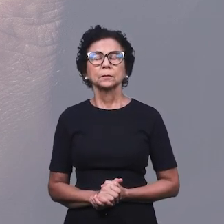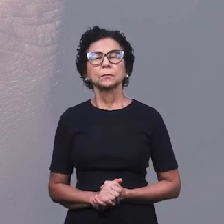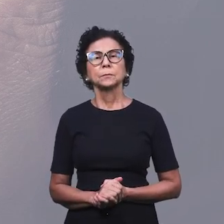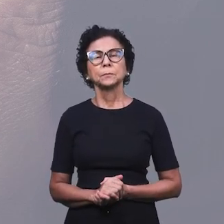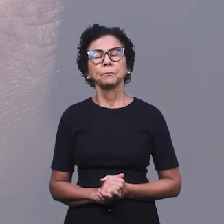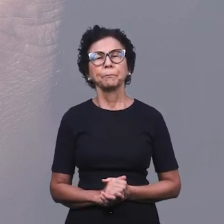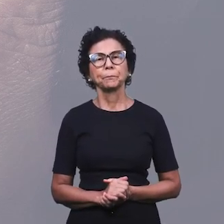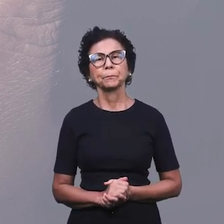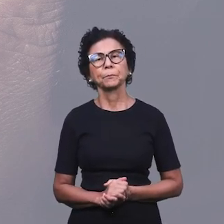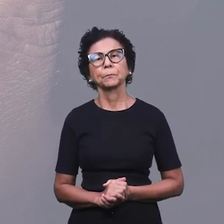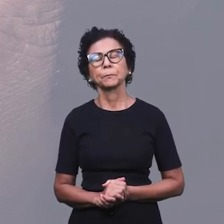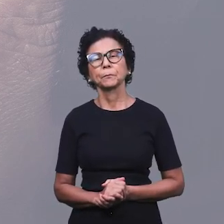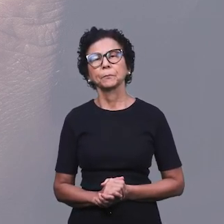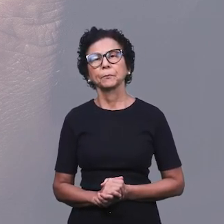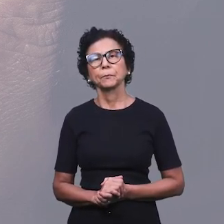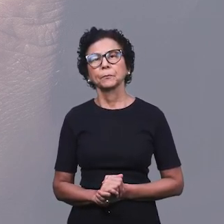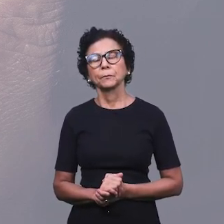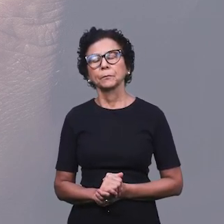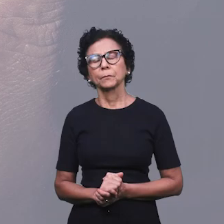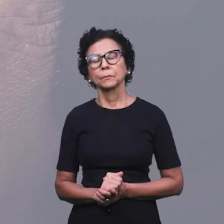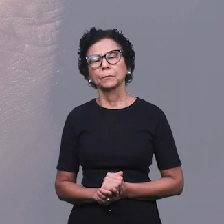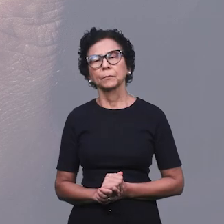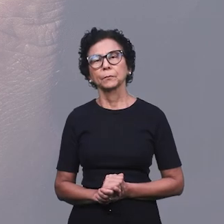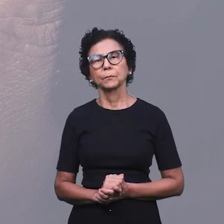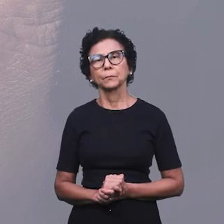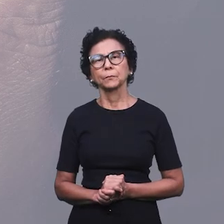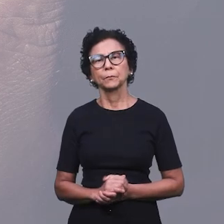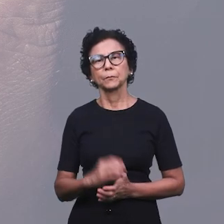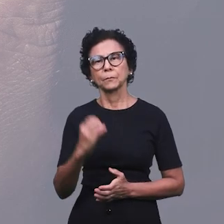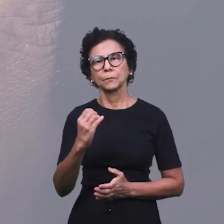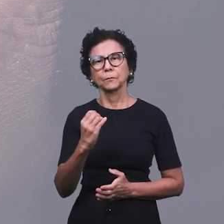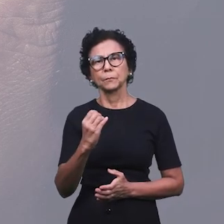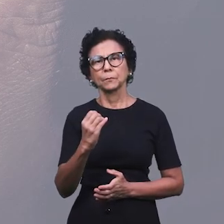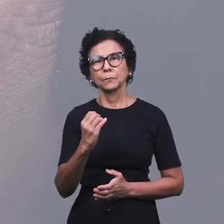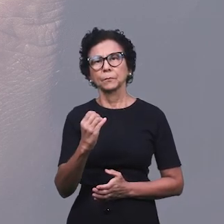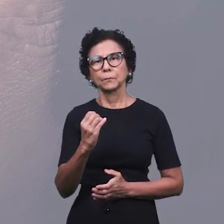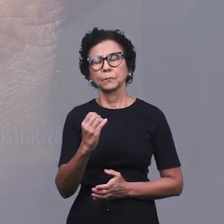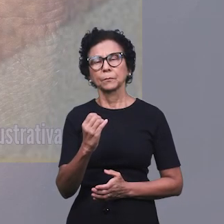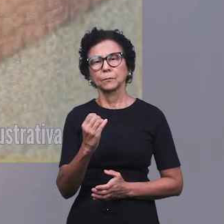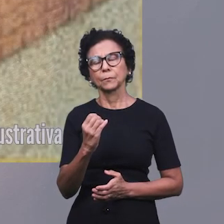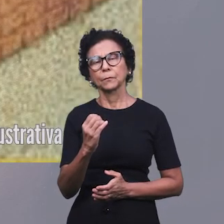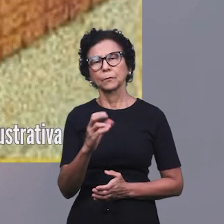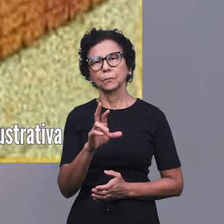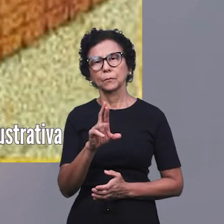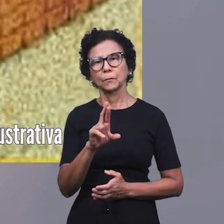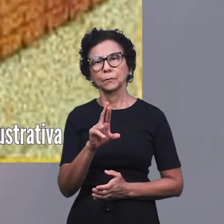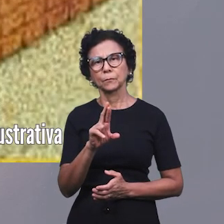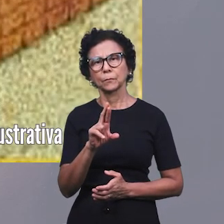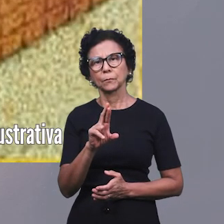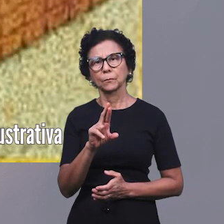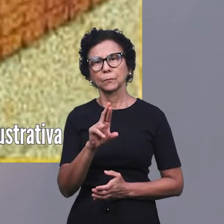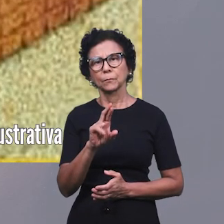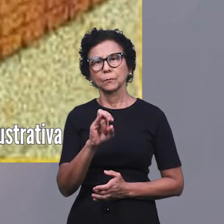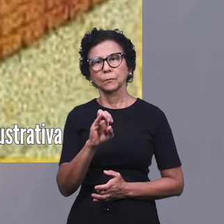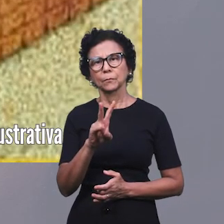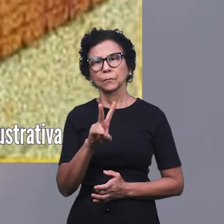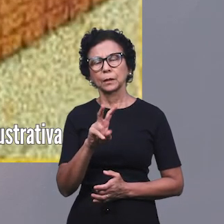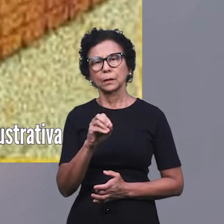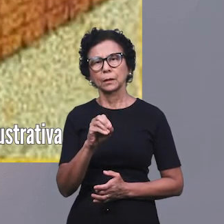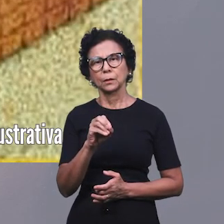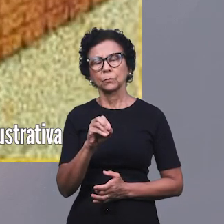bronze, quando falamos dele ou dele, era como uma grelha, né, de um fogão